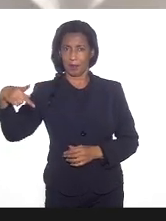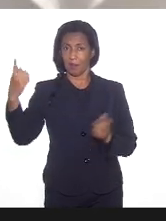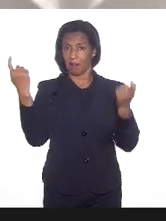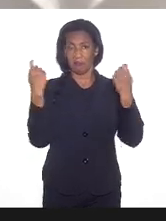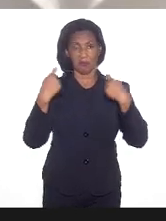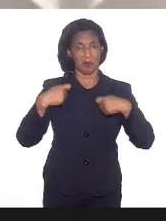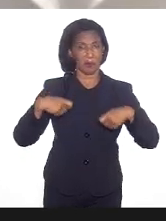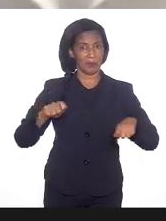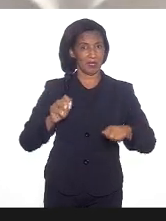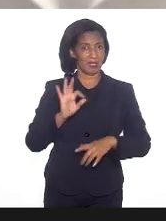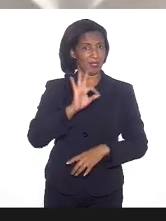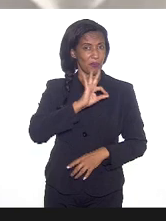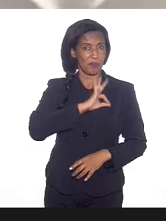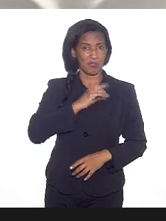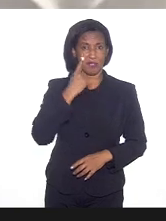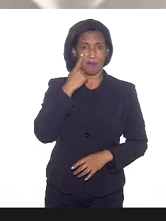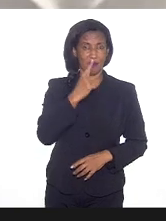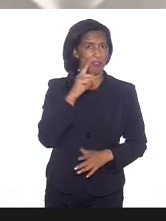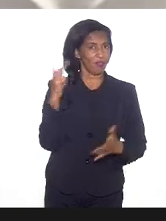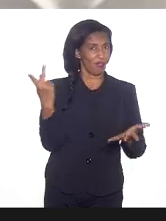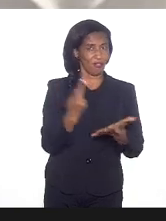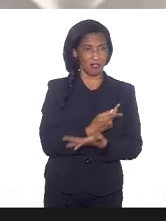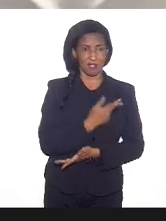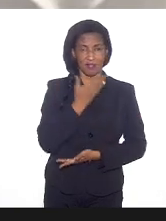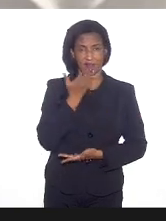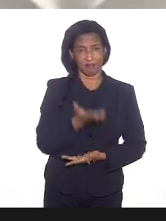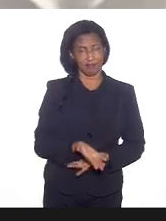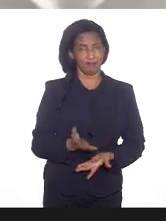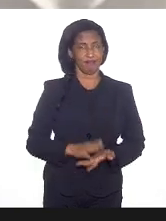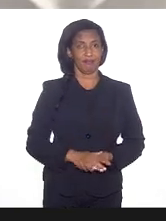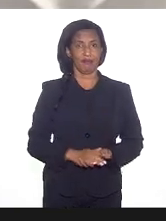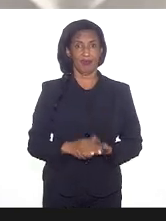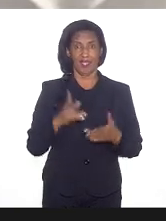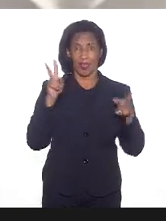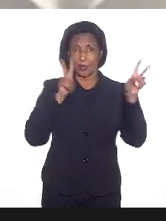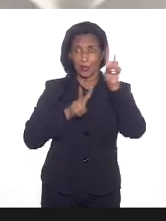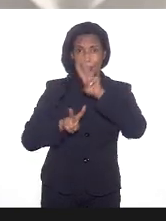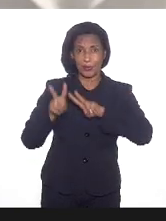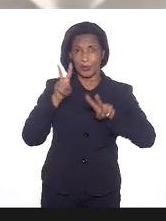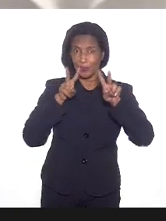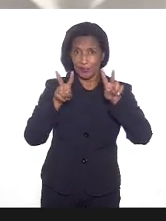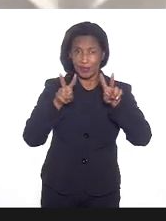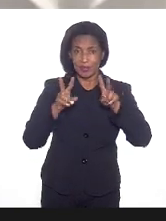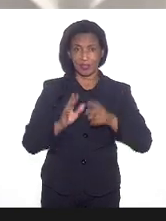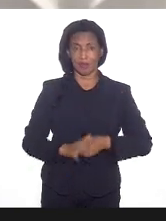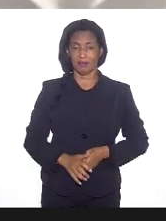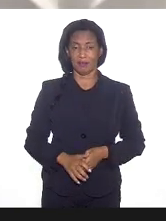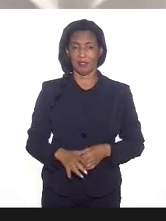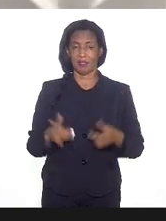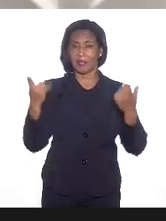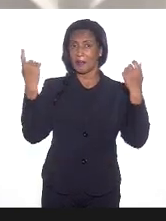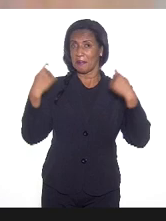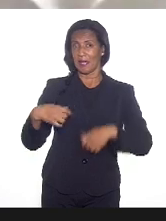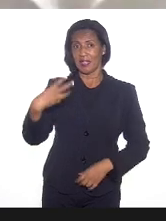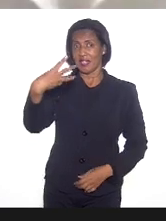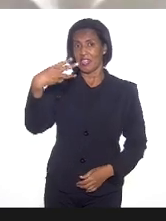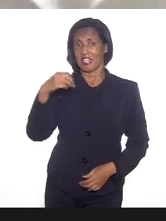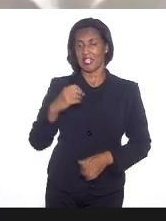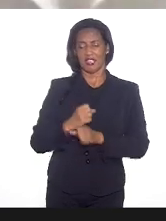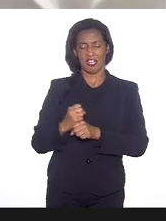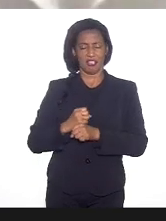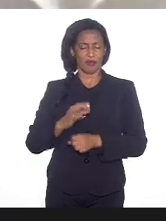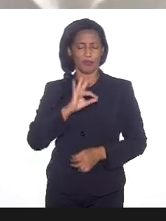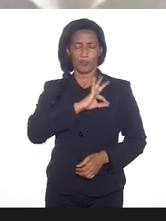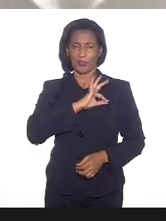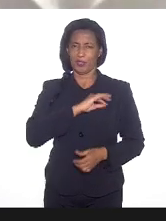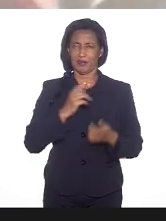precisa ser polícia para ver o que estava acontecendo, né? Era visível, né? Não precisava ter 30 anos de polícia, não